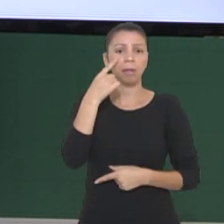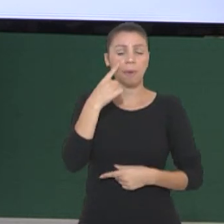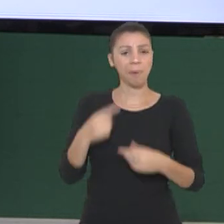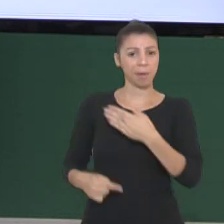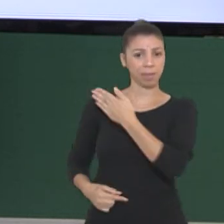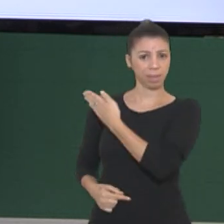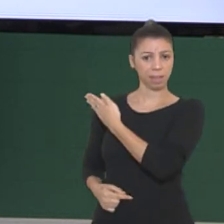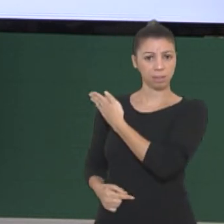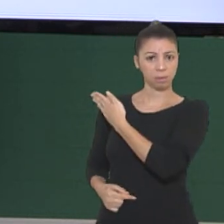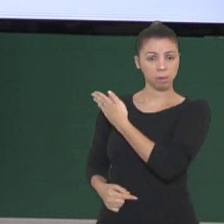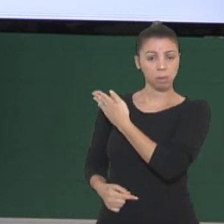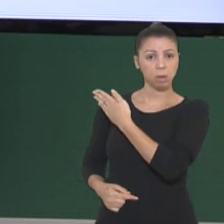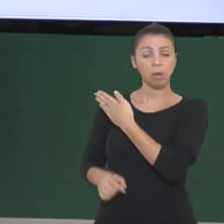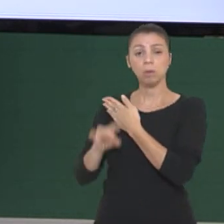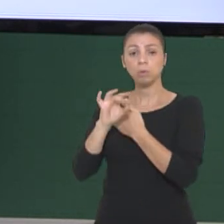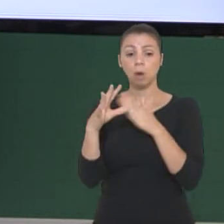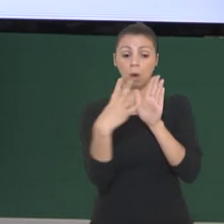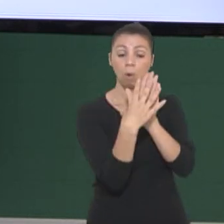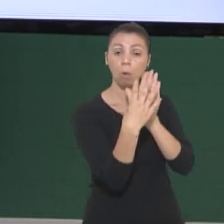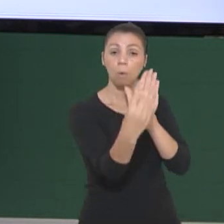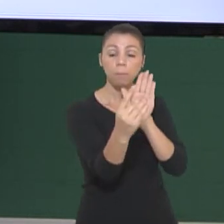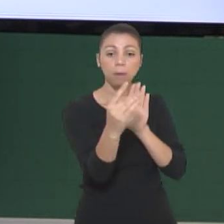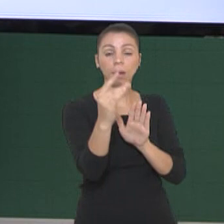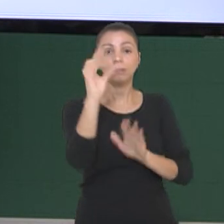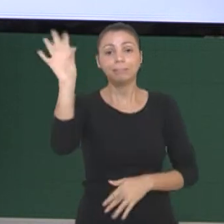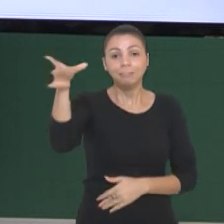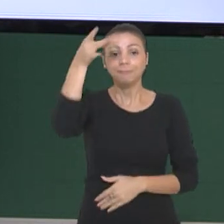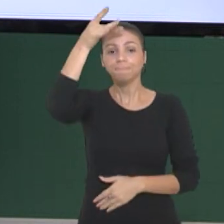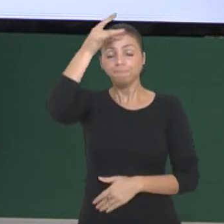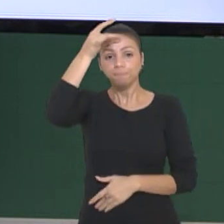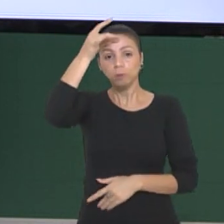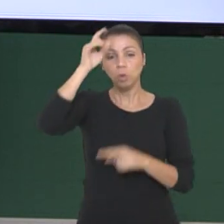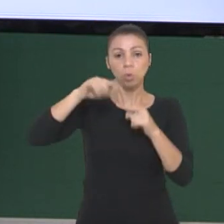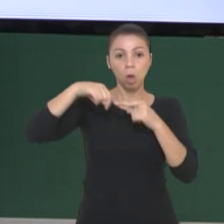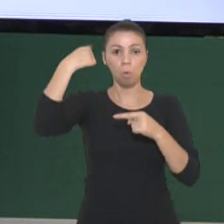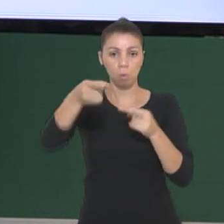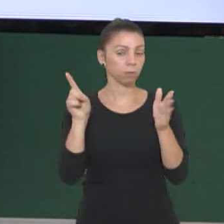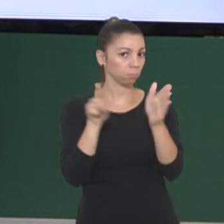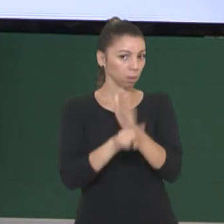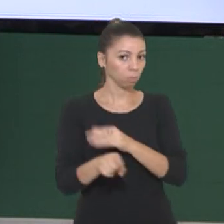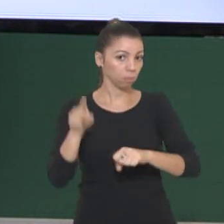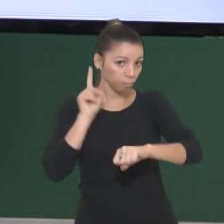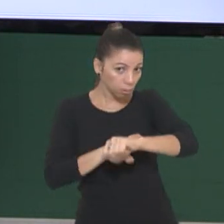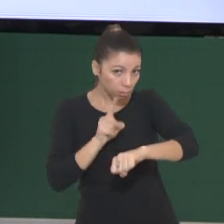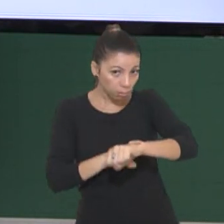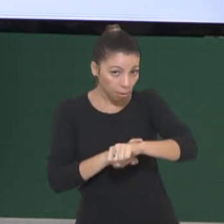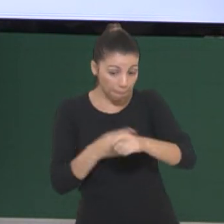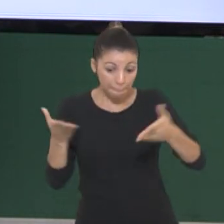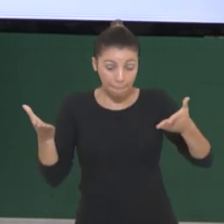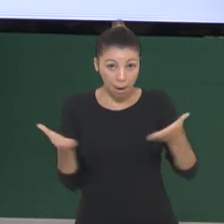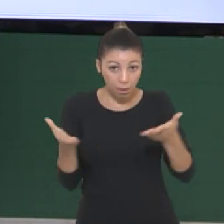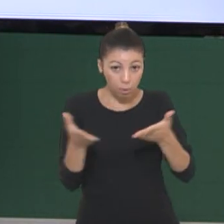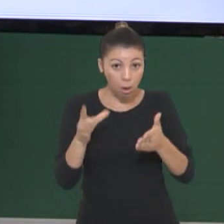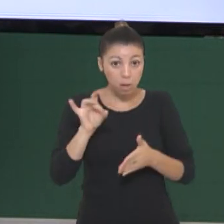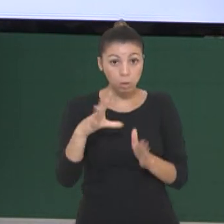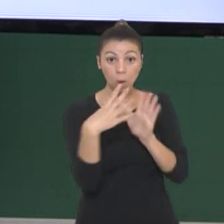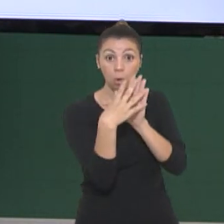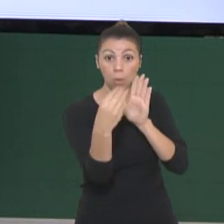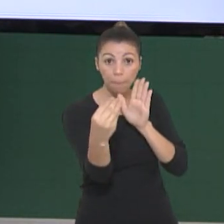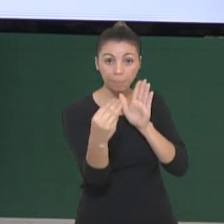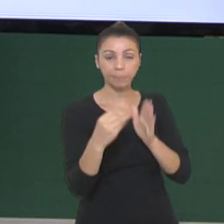é só para vocês copiarem e fixarem. No próximo eu vou dar um tempo para vocês, beleza? Vamos